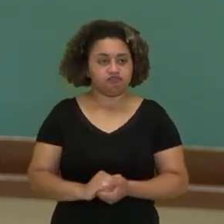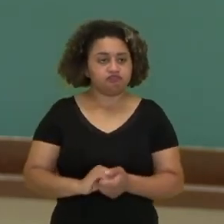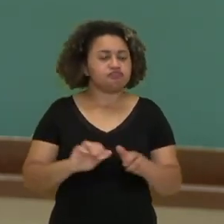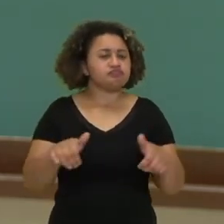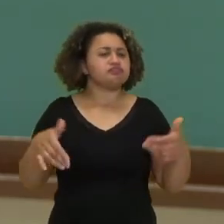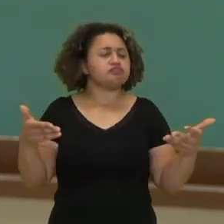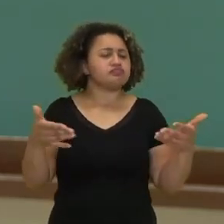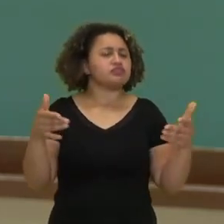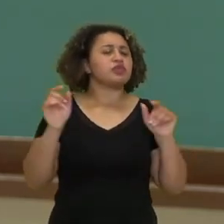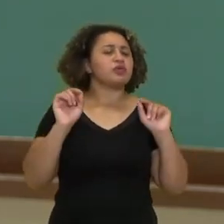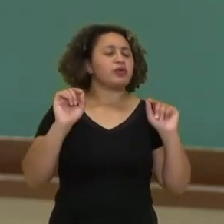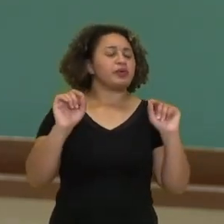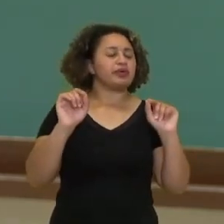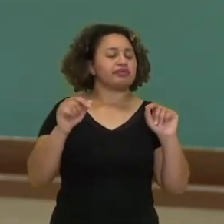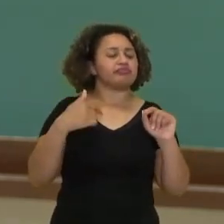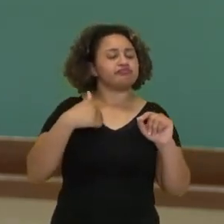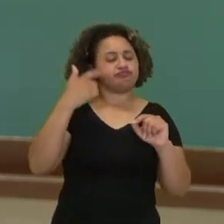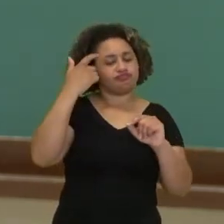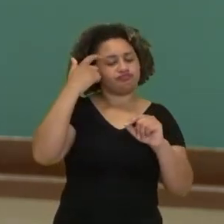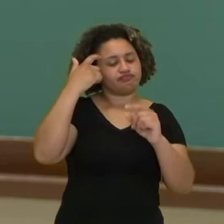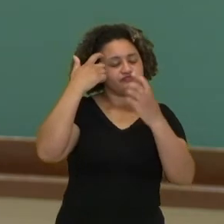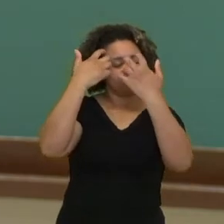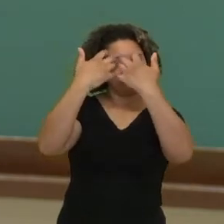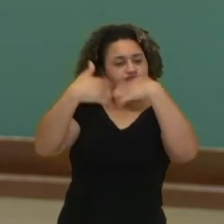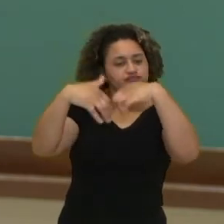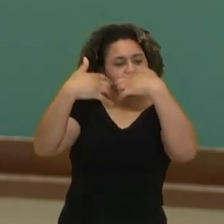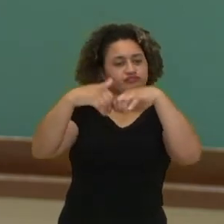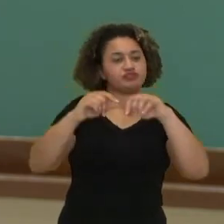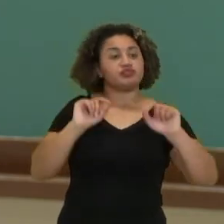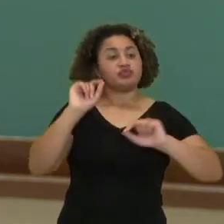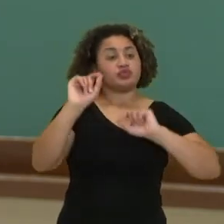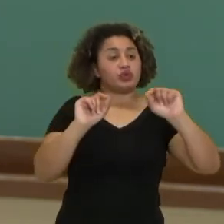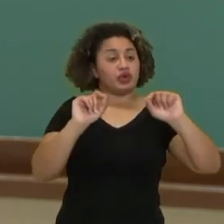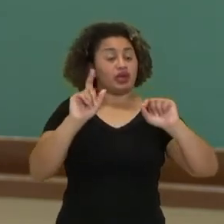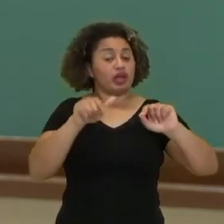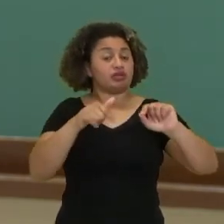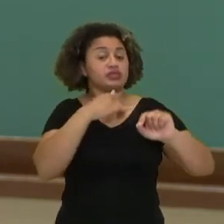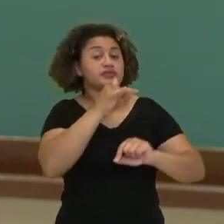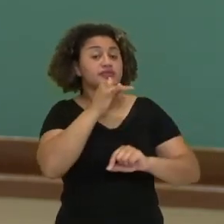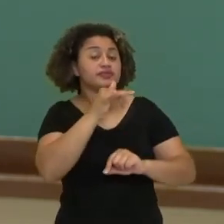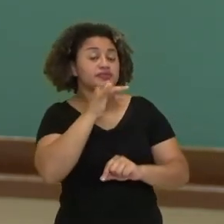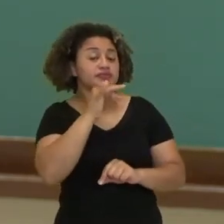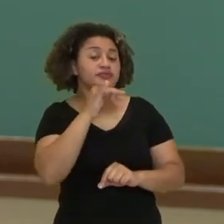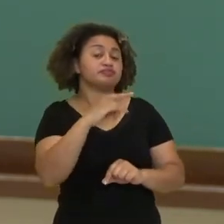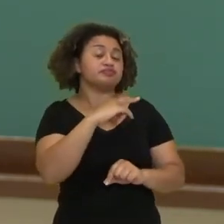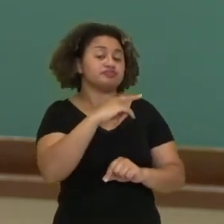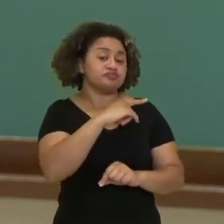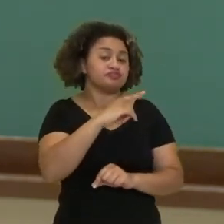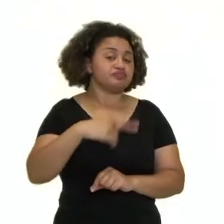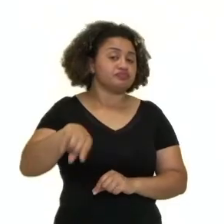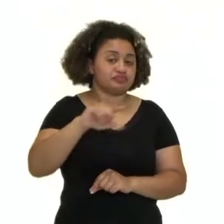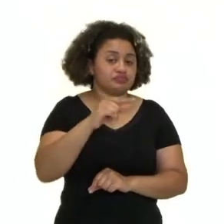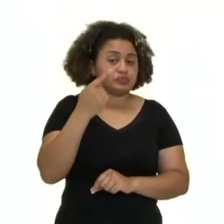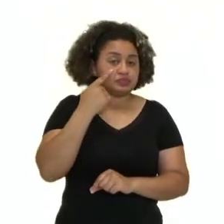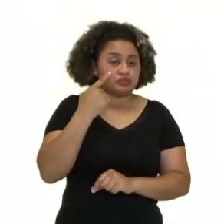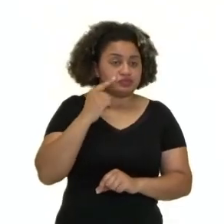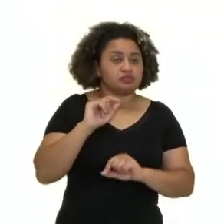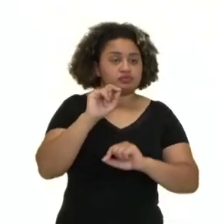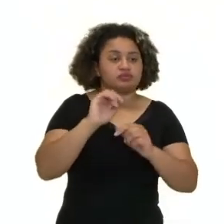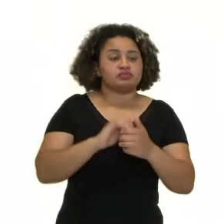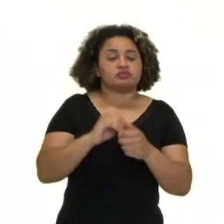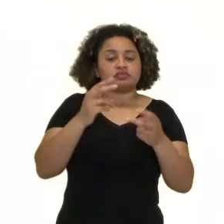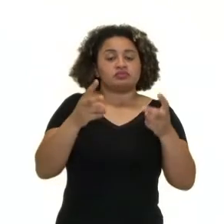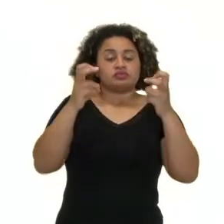Vamos então fazer uma reflexão sobre esse exemplo que nós acabamos de ver.